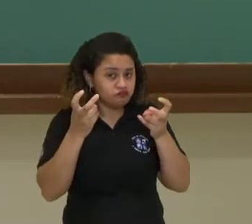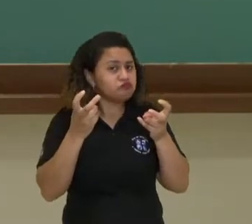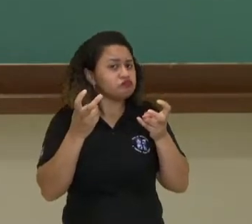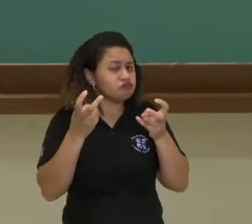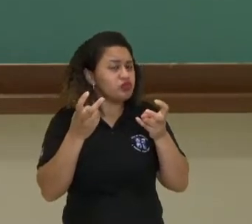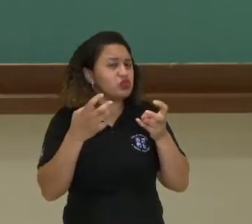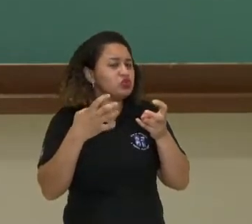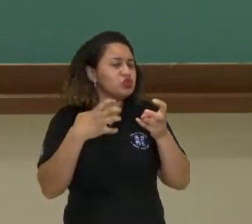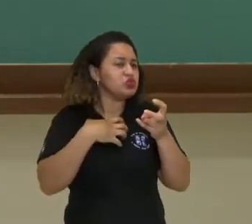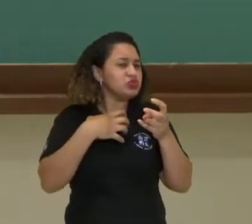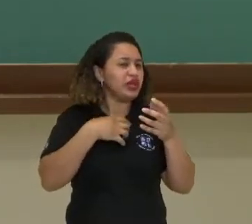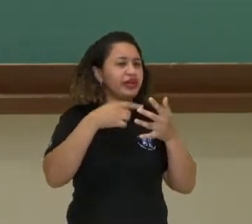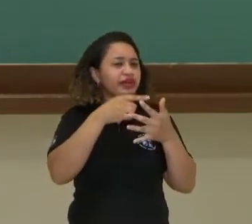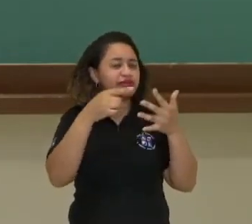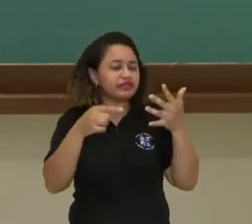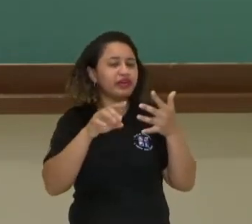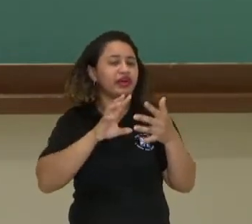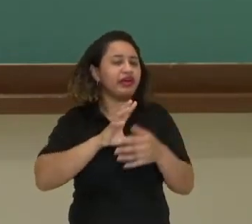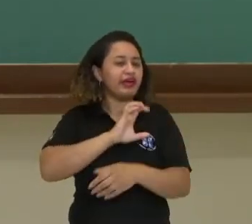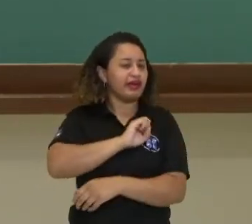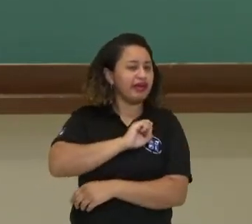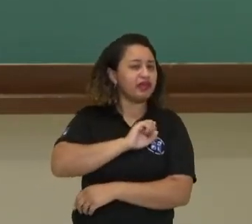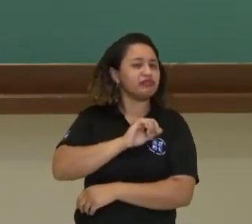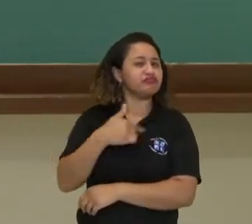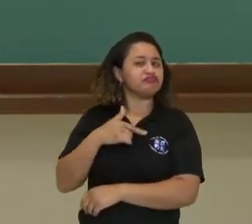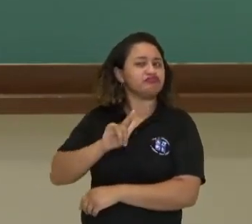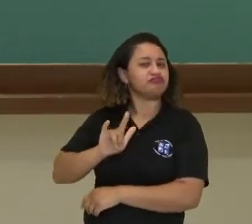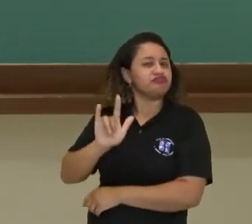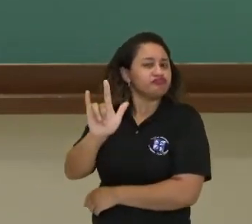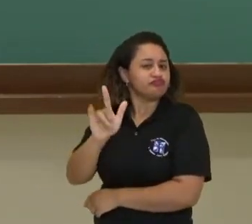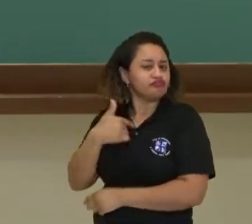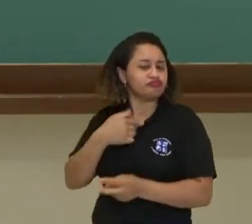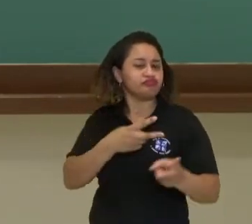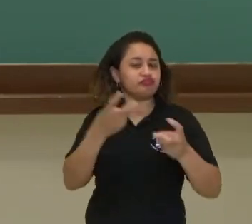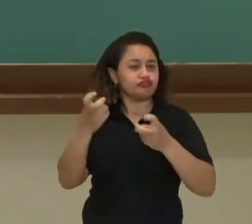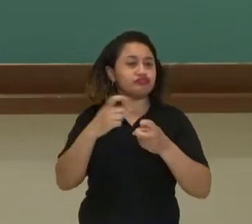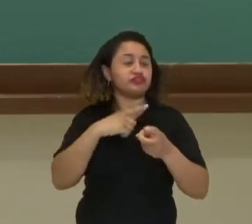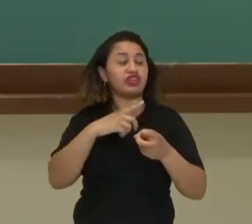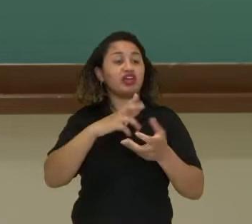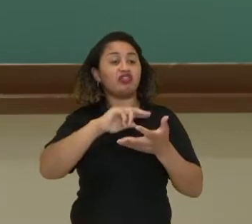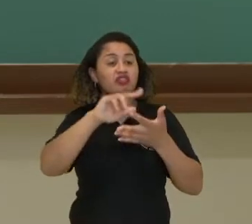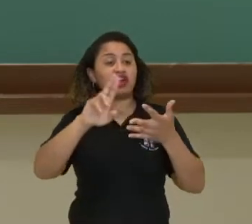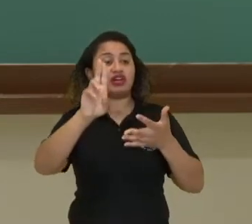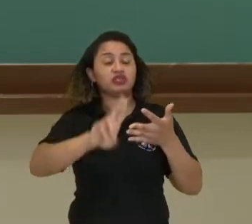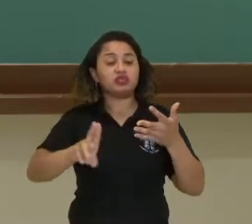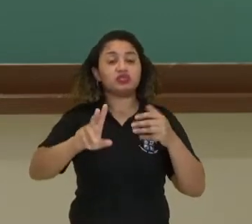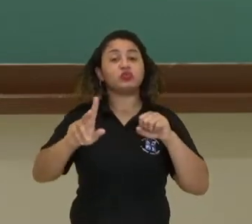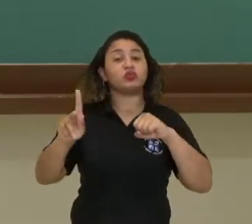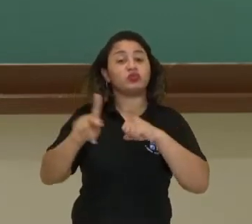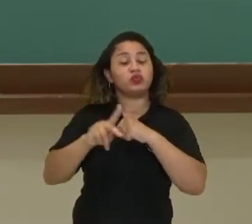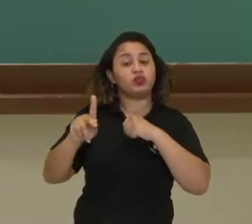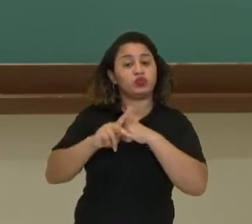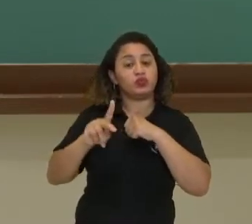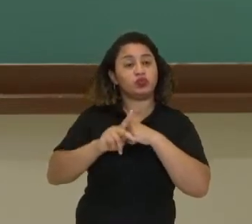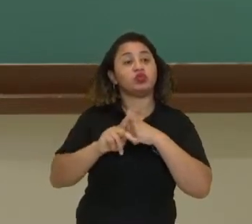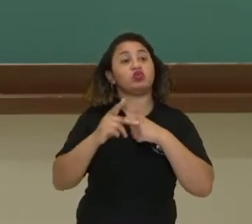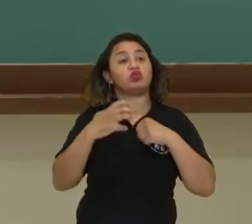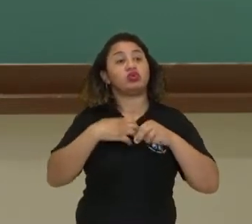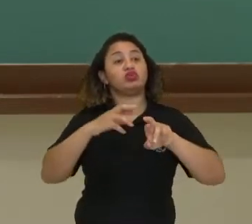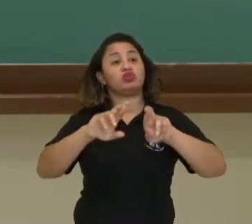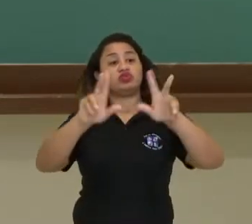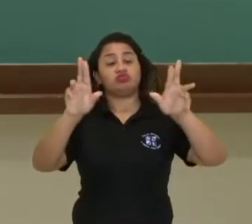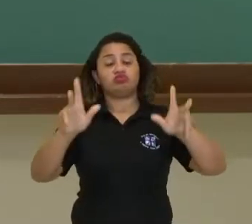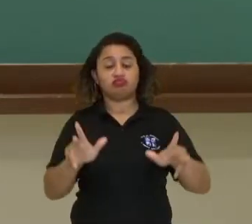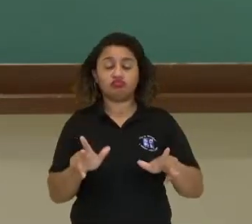observamos que eu coloco foi colocado ali vários usos de pronomes de um jeito